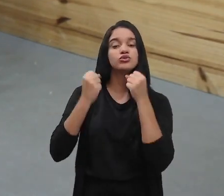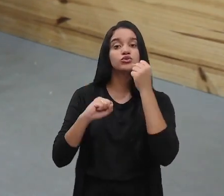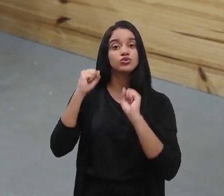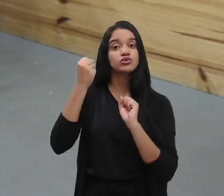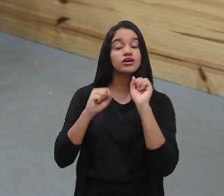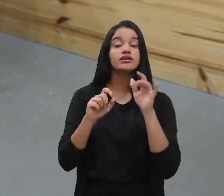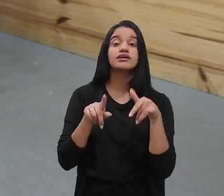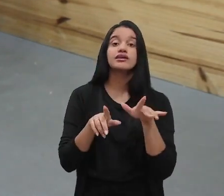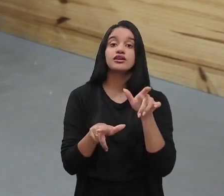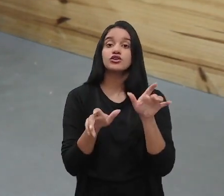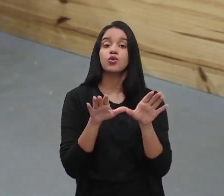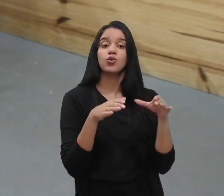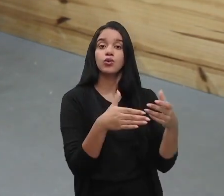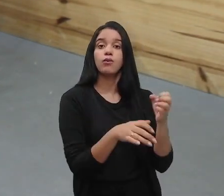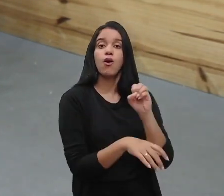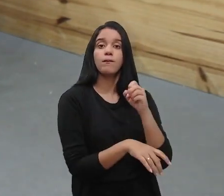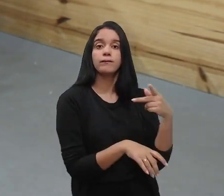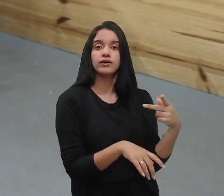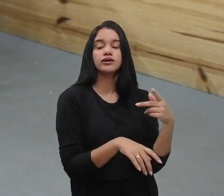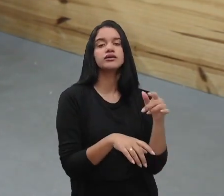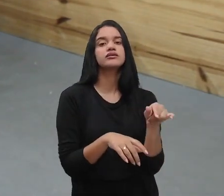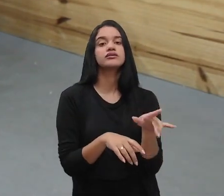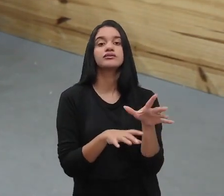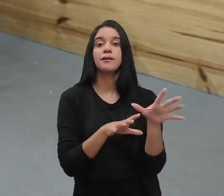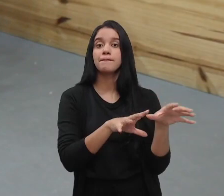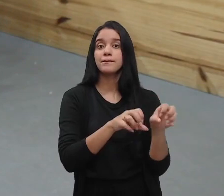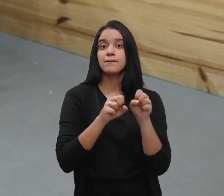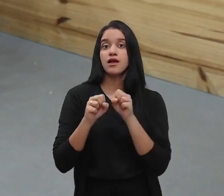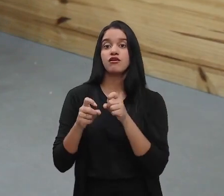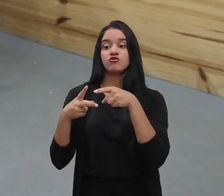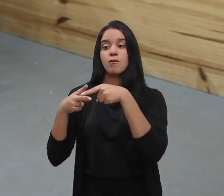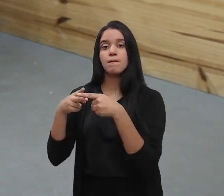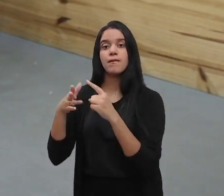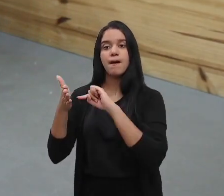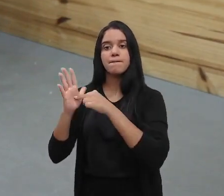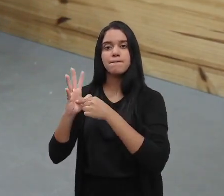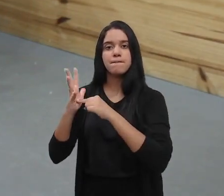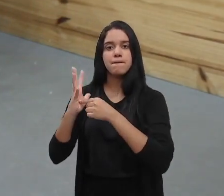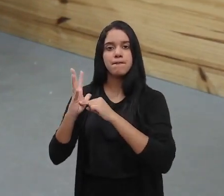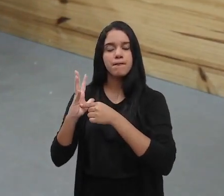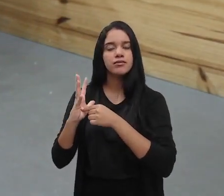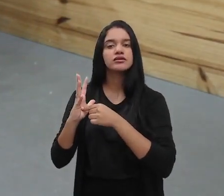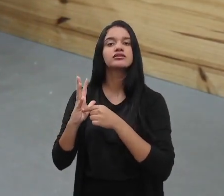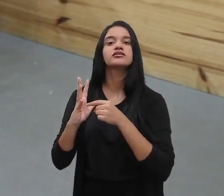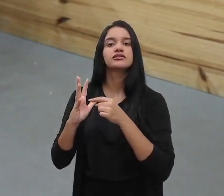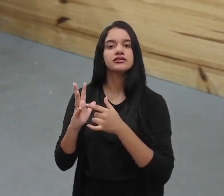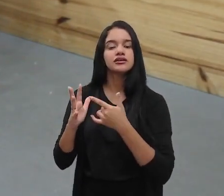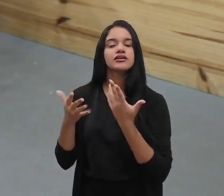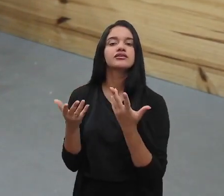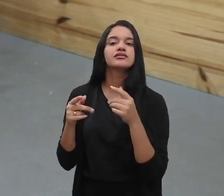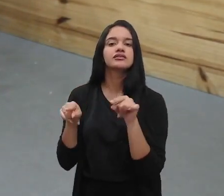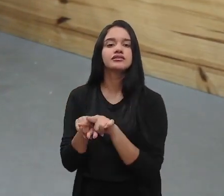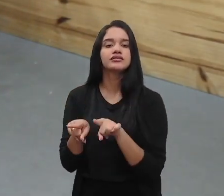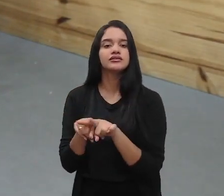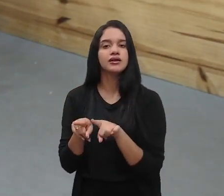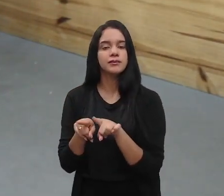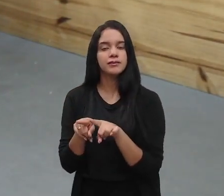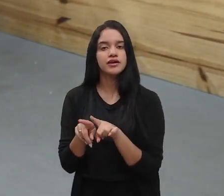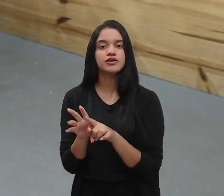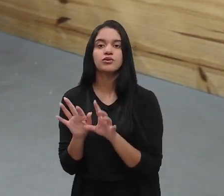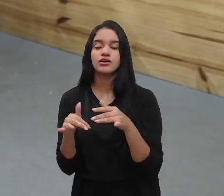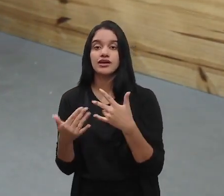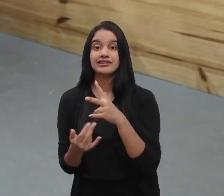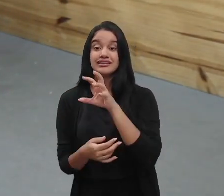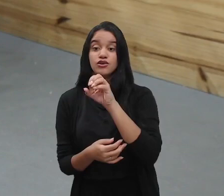operacional, hoje a gente tem maquinário para isso, mas antigamente eles trabalhavam na indústria de farinha de trigo, eles pegavam uma saca de 50 quilos para carregar